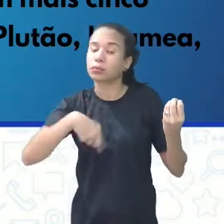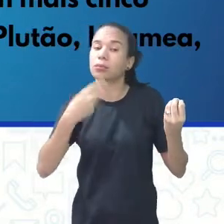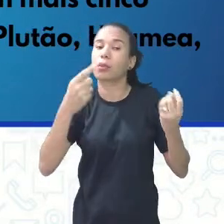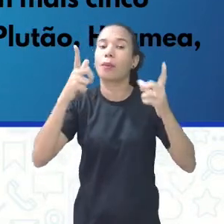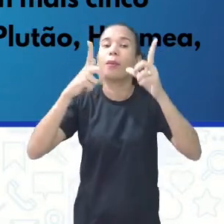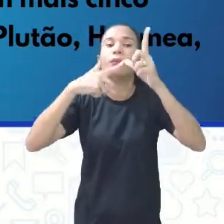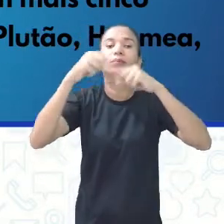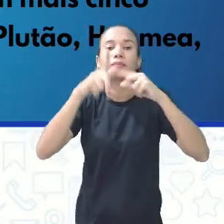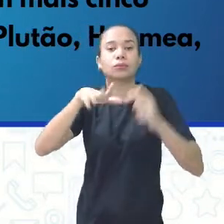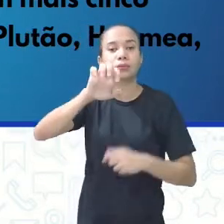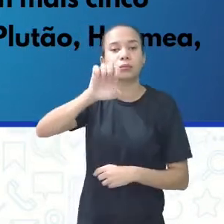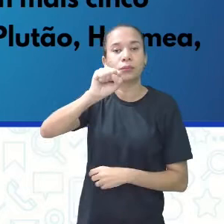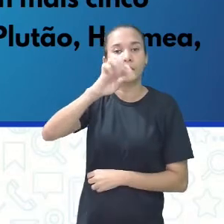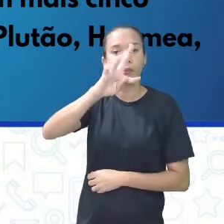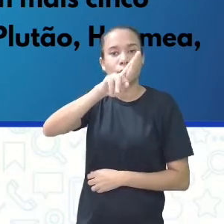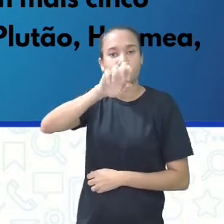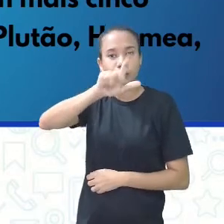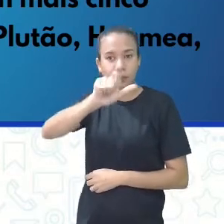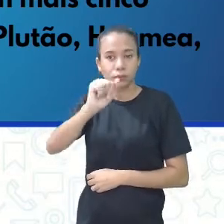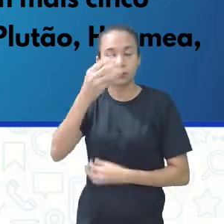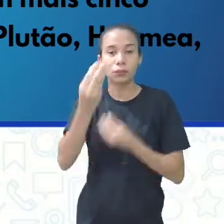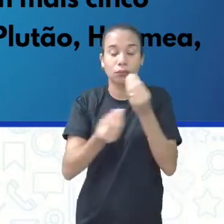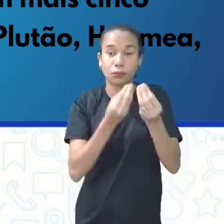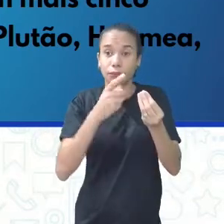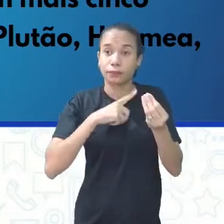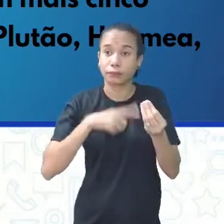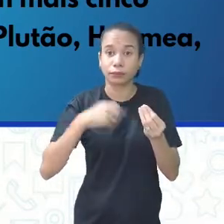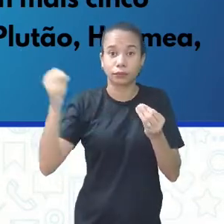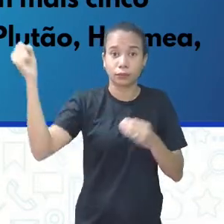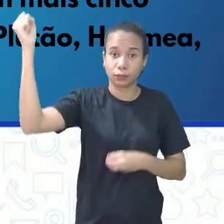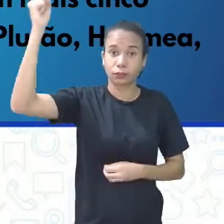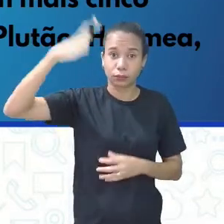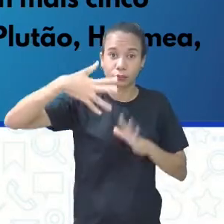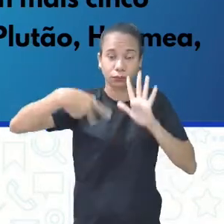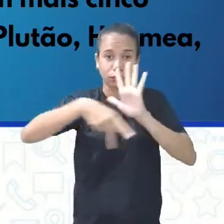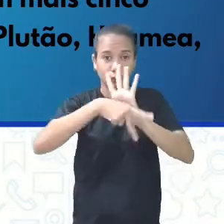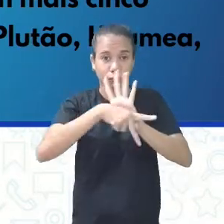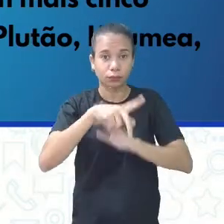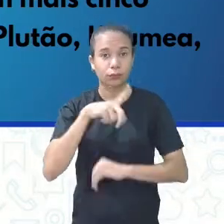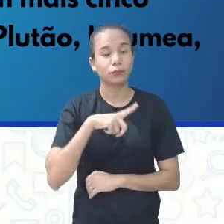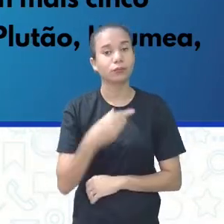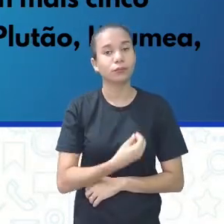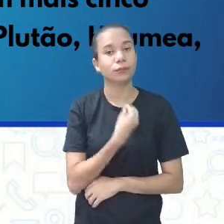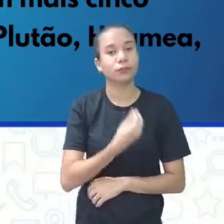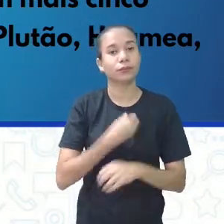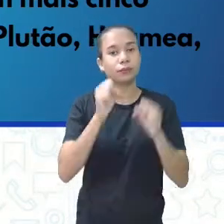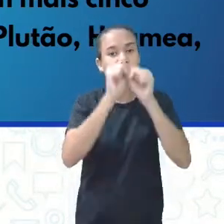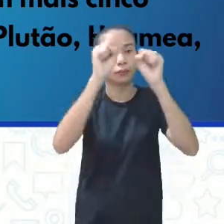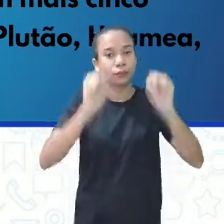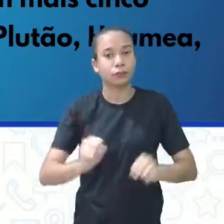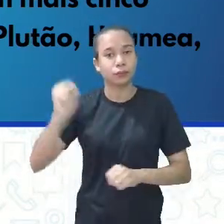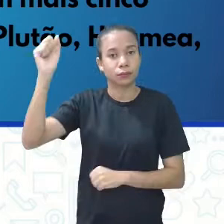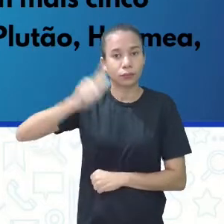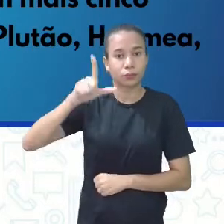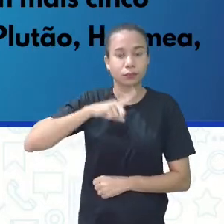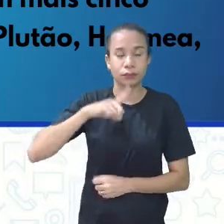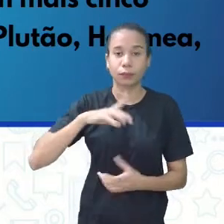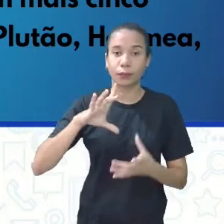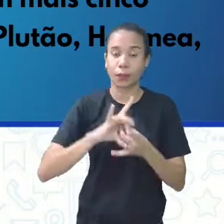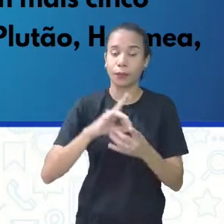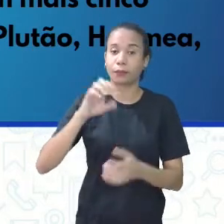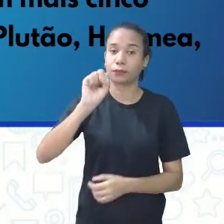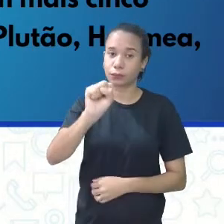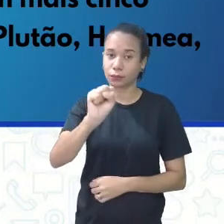quando a gente fala de estrela, a gente vai falar desse astro que tem luz própria, né? E o nosso sistema solar é formado por